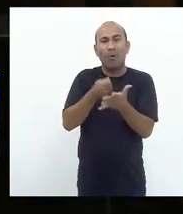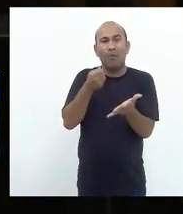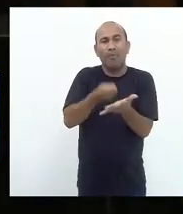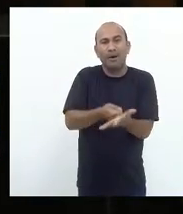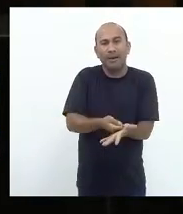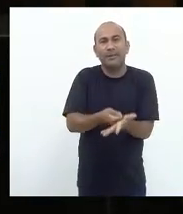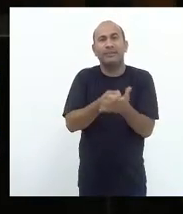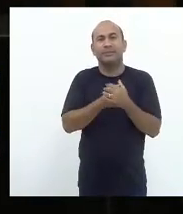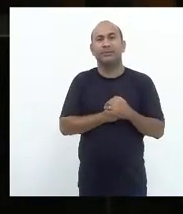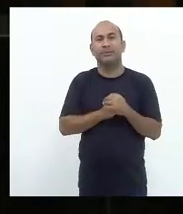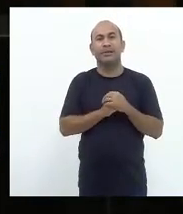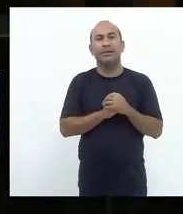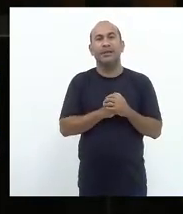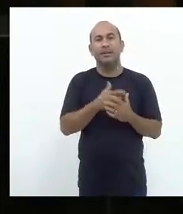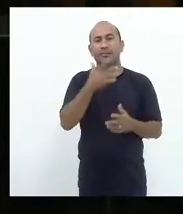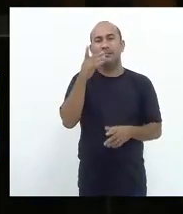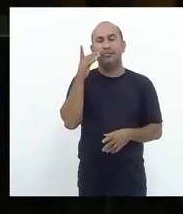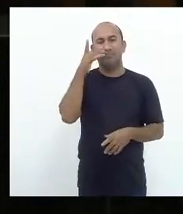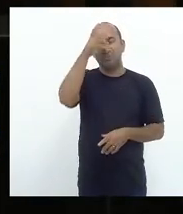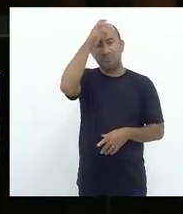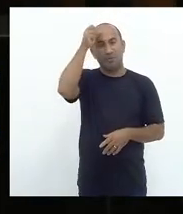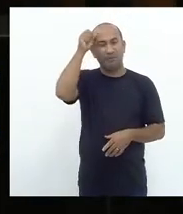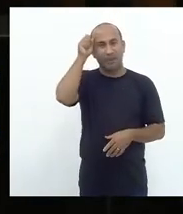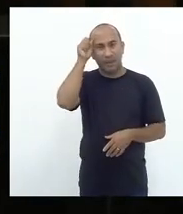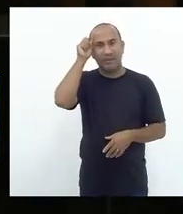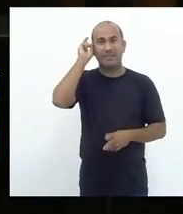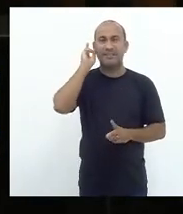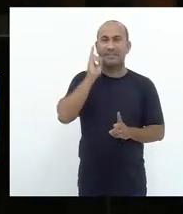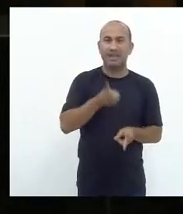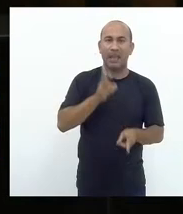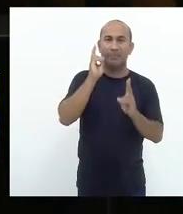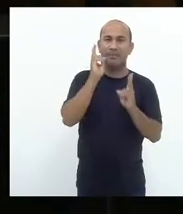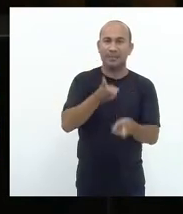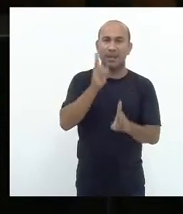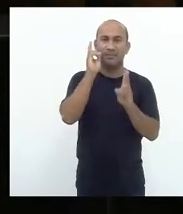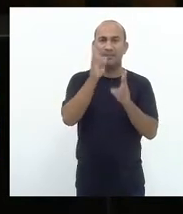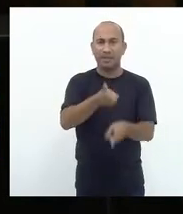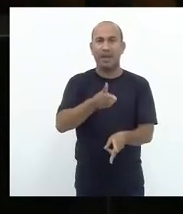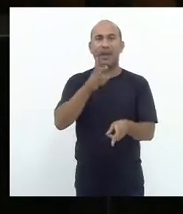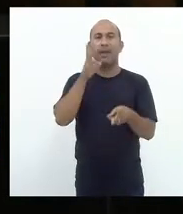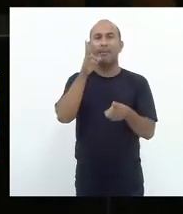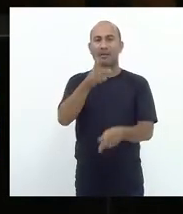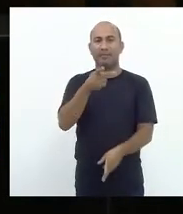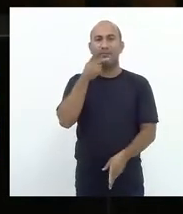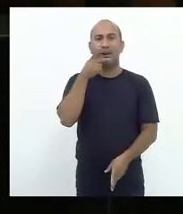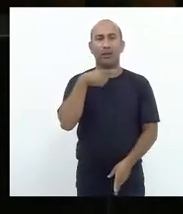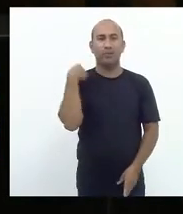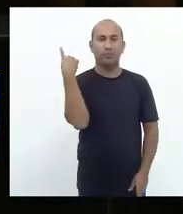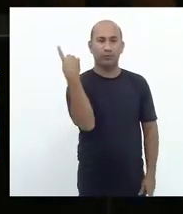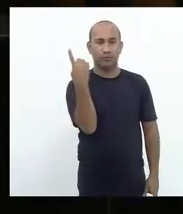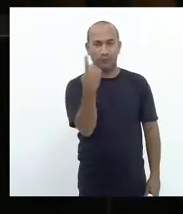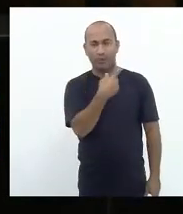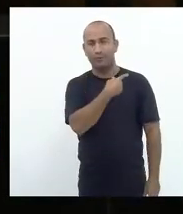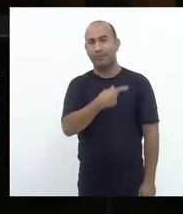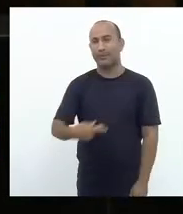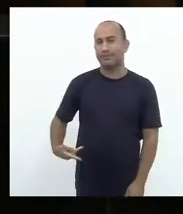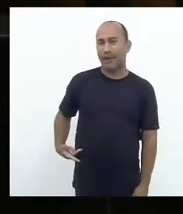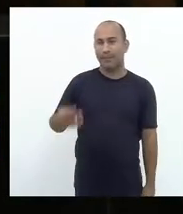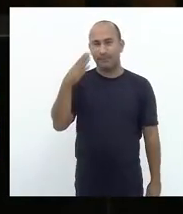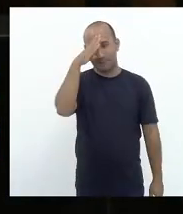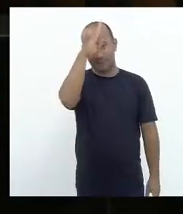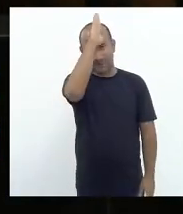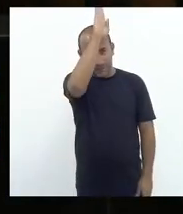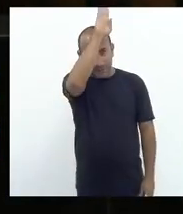governadores e dos prefeitos. O tempo inteiro é em cima do nosso presidente Jair